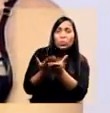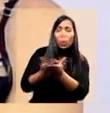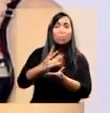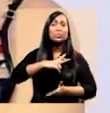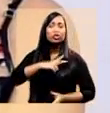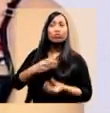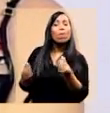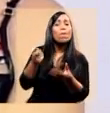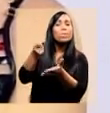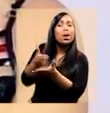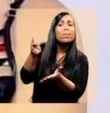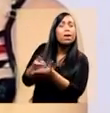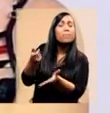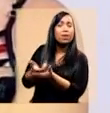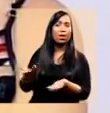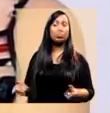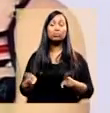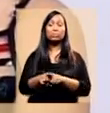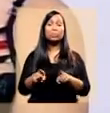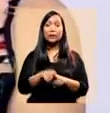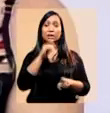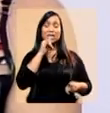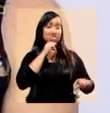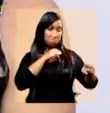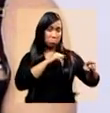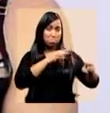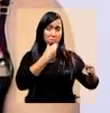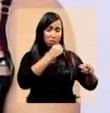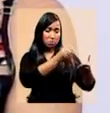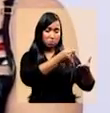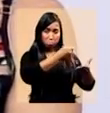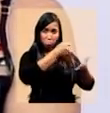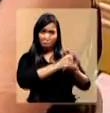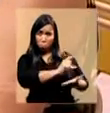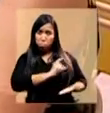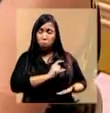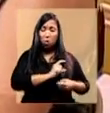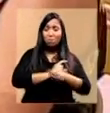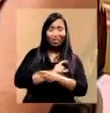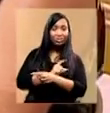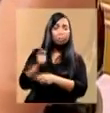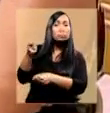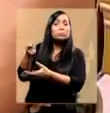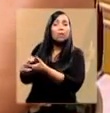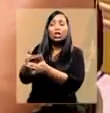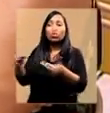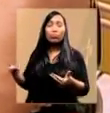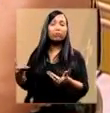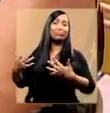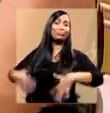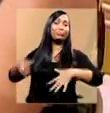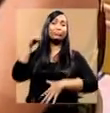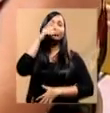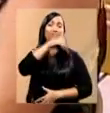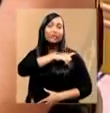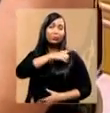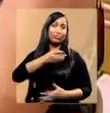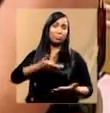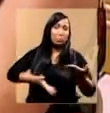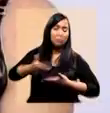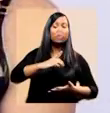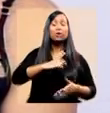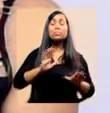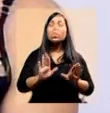Nem sempre a pensão alimentar é suficiente para suprir a necessidade dos filhos. Então, ela tem uma grande dificuldade para lidar